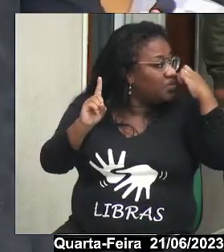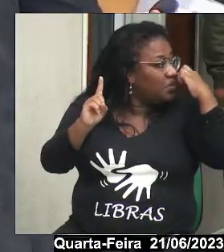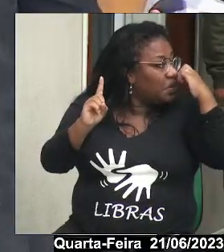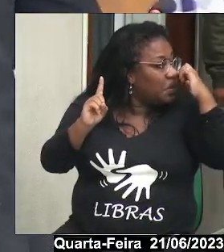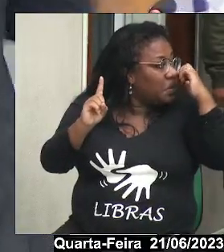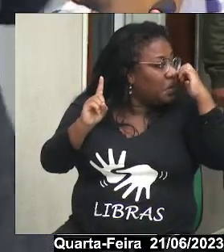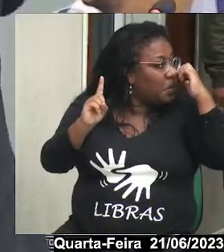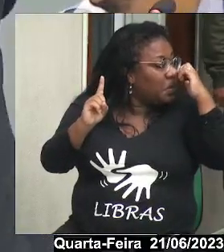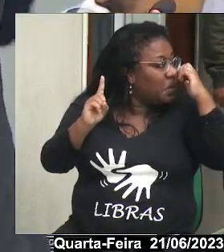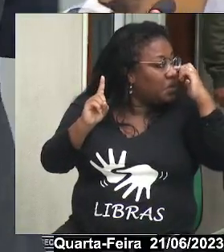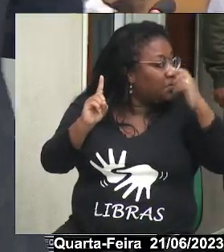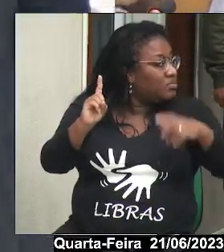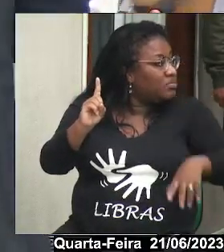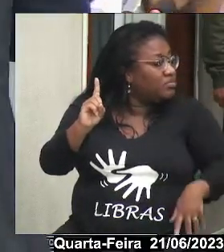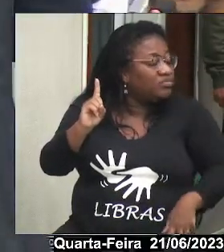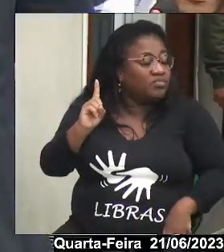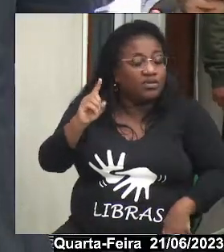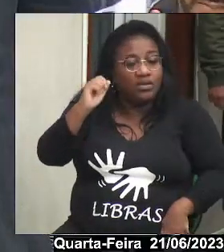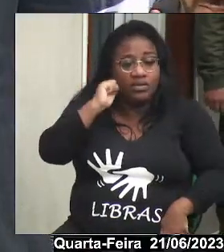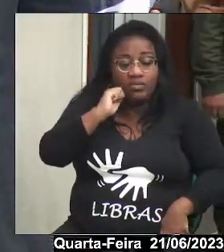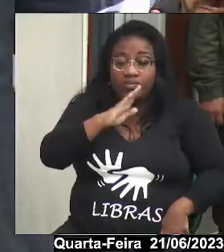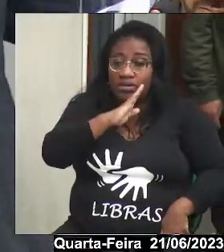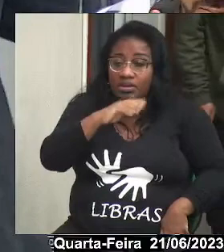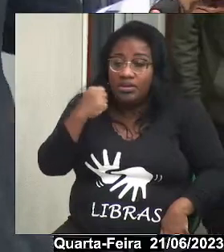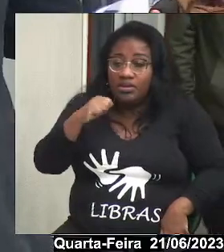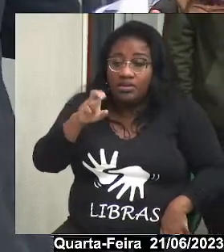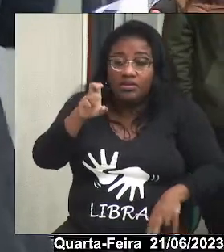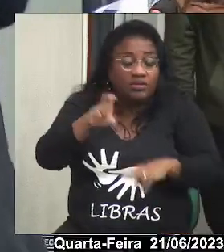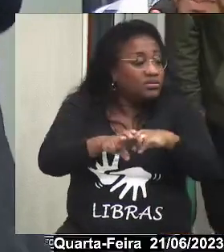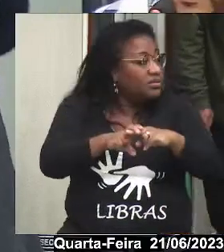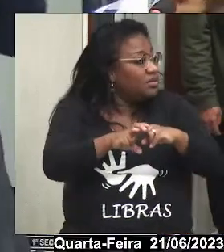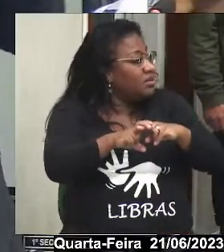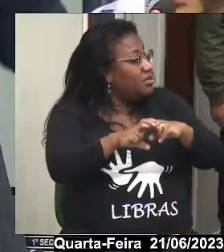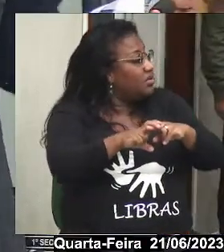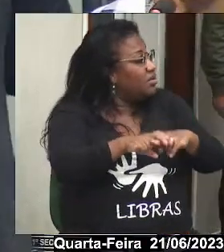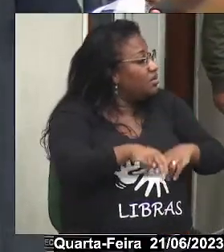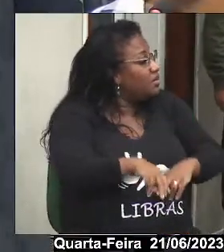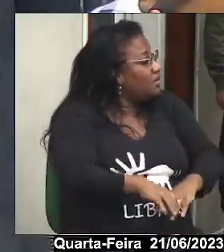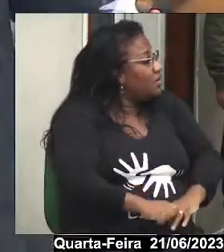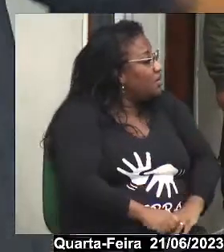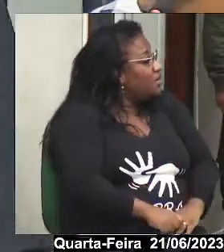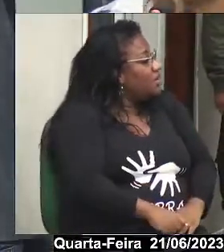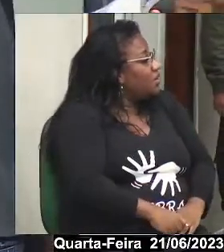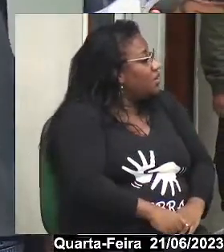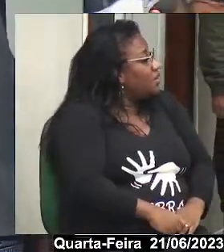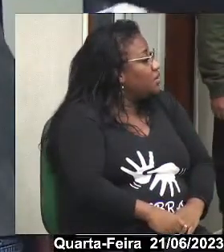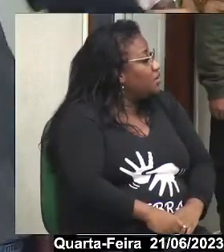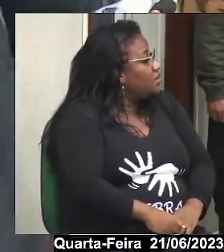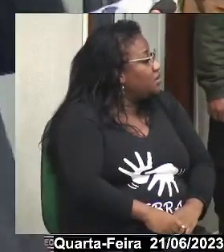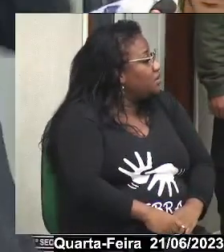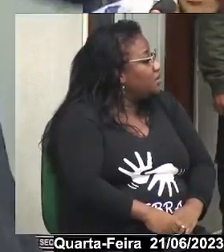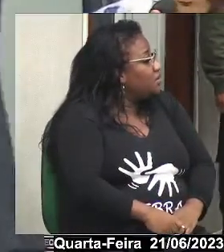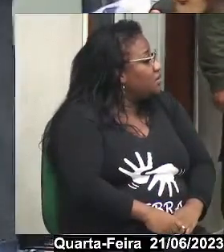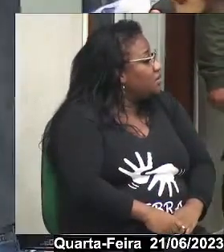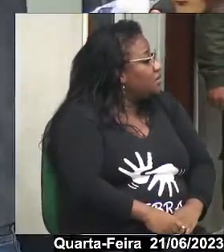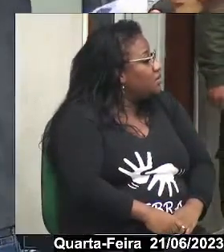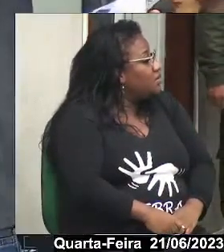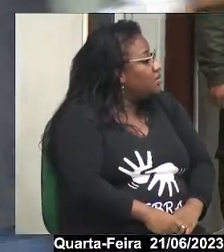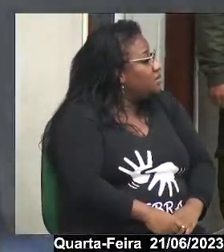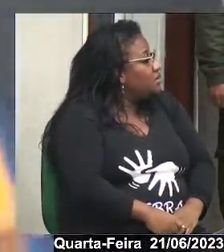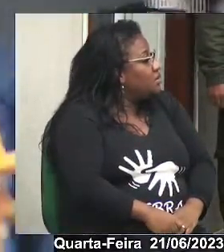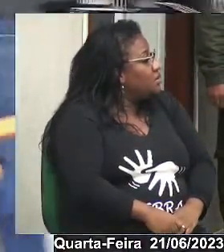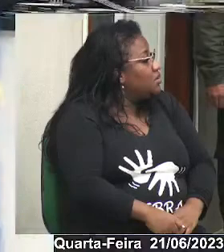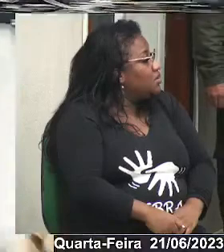Eu gostaria que o vereador Abidan sentasse no seu lugar. Esta casa indefere.